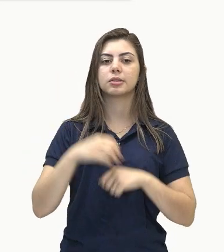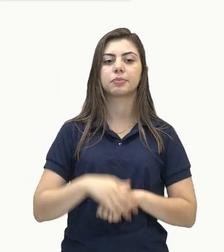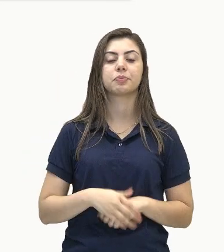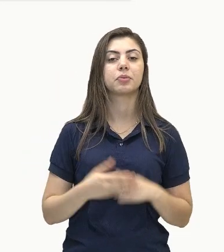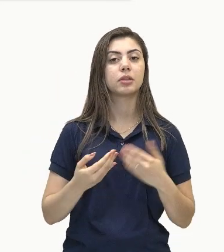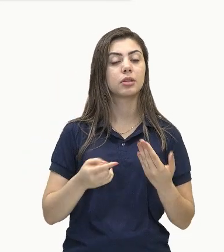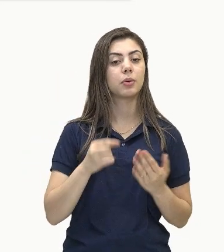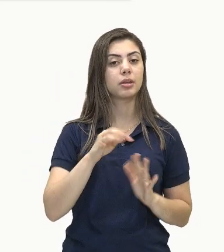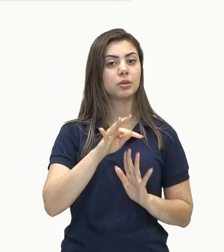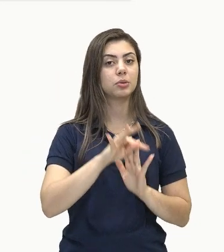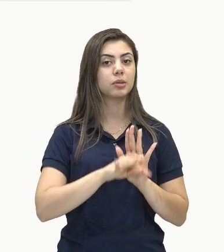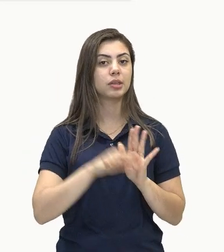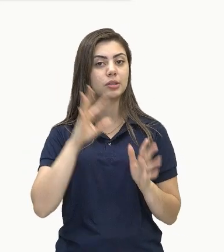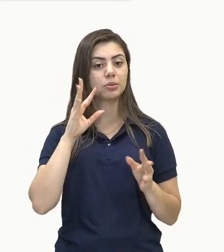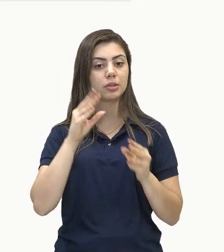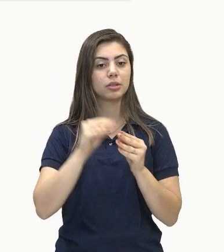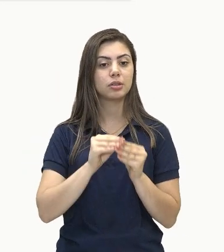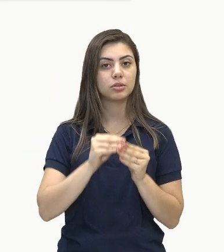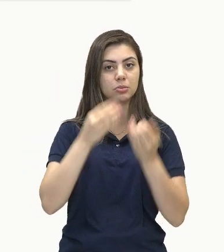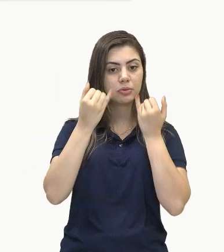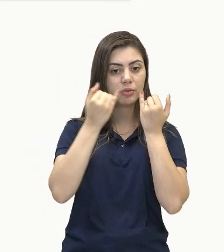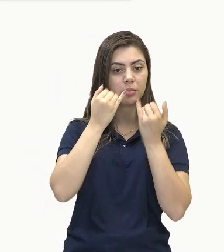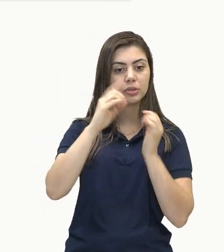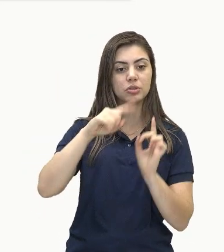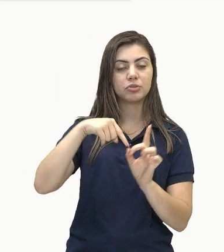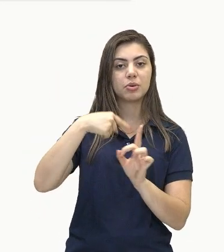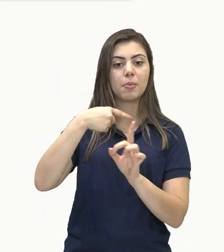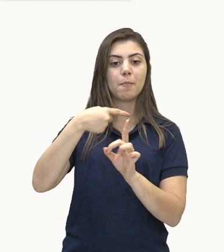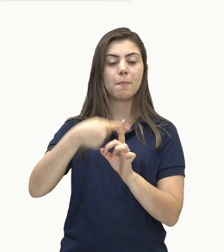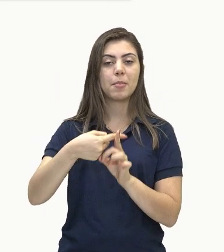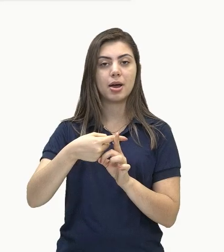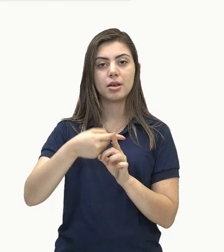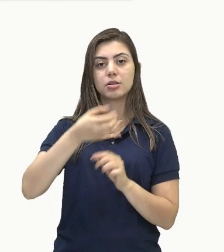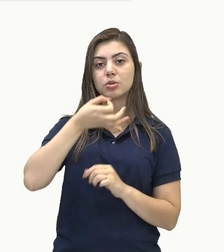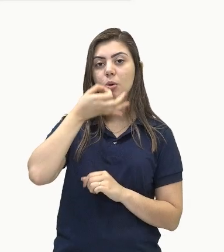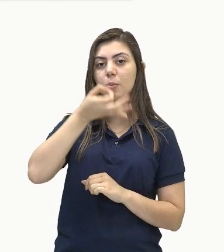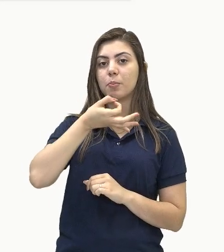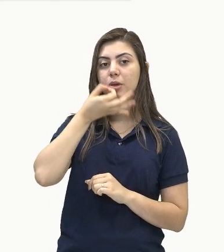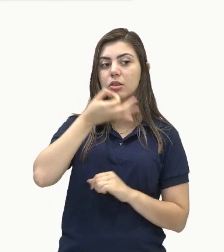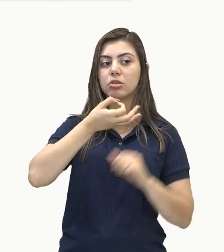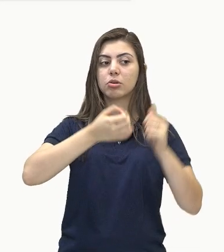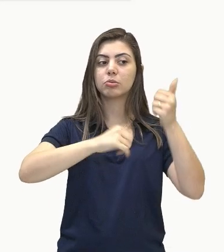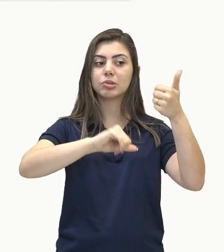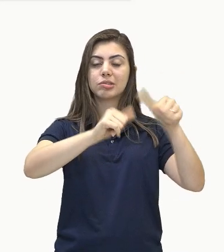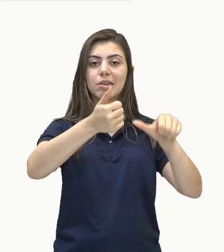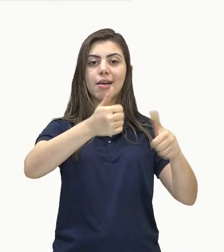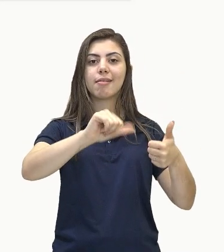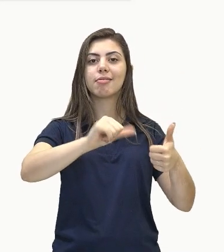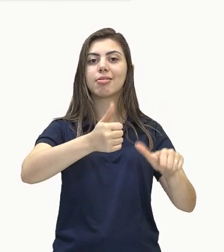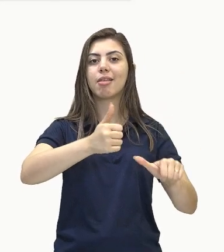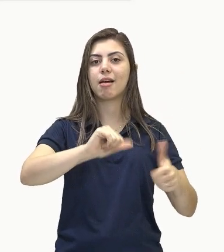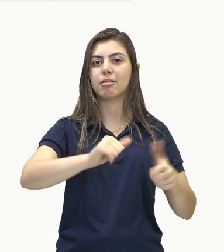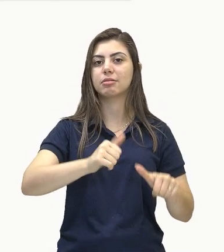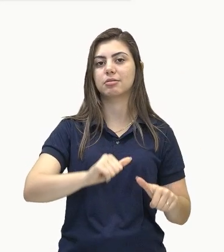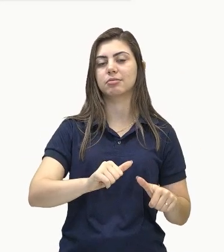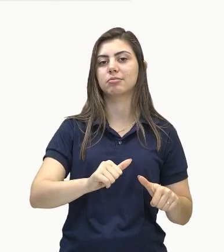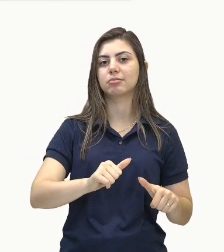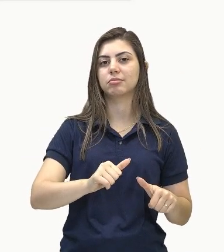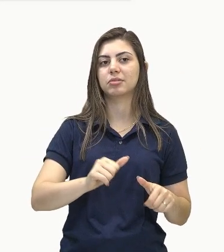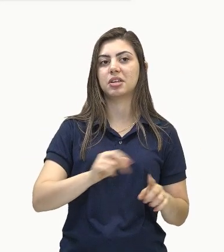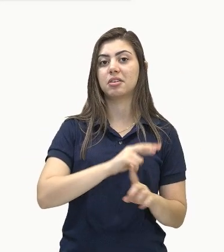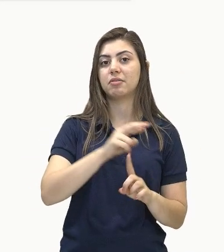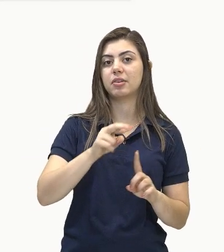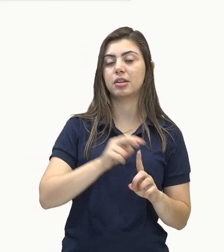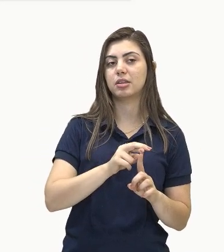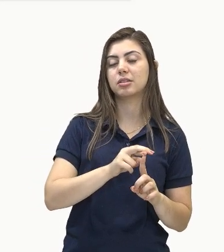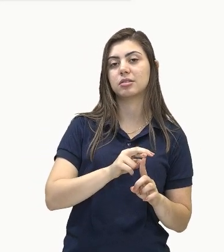a resenha, vai apresentar esta opinião, né, essa crítica sobre uma obra,